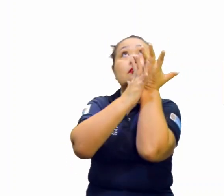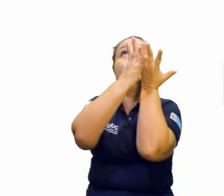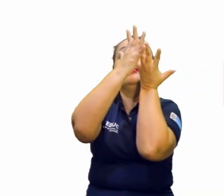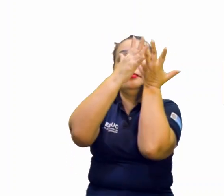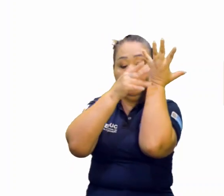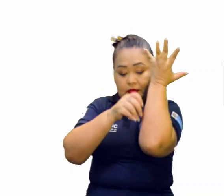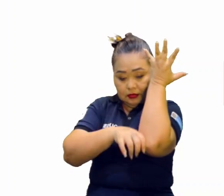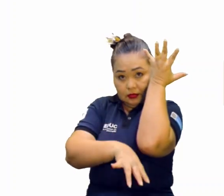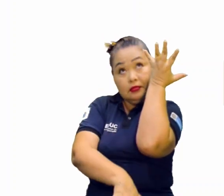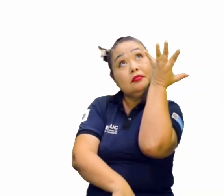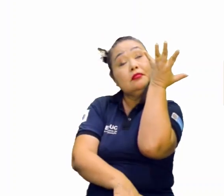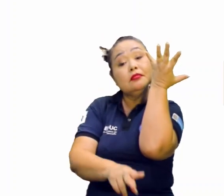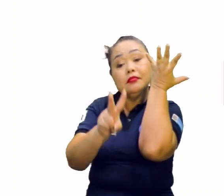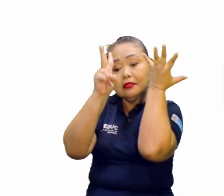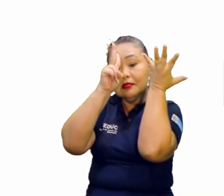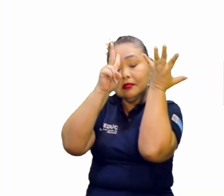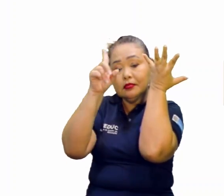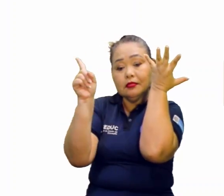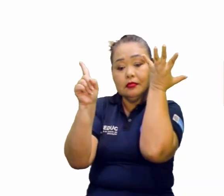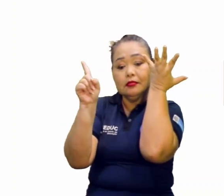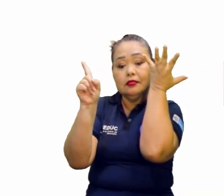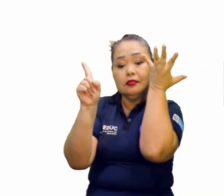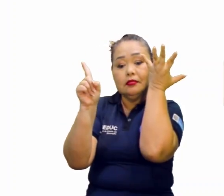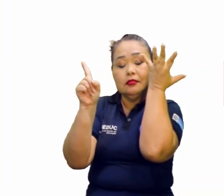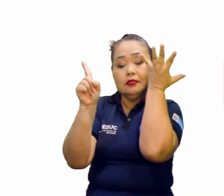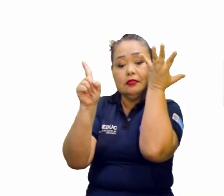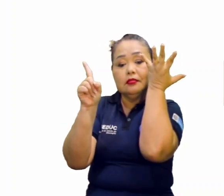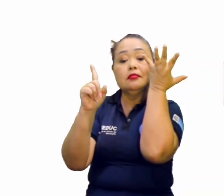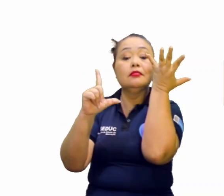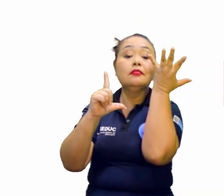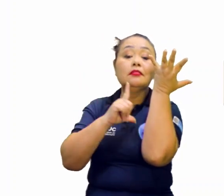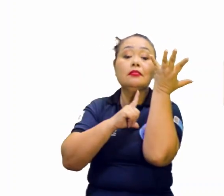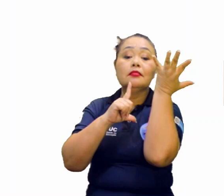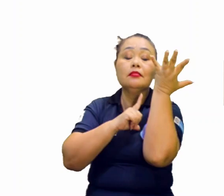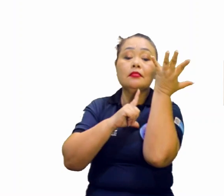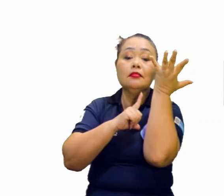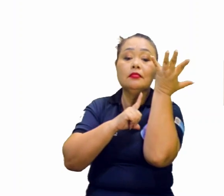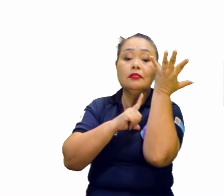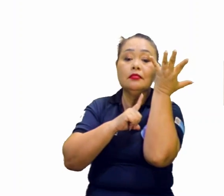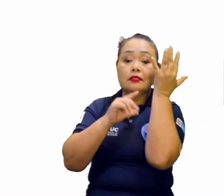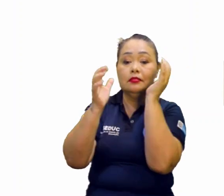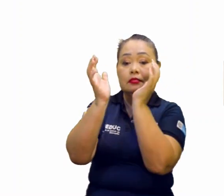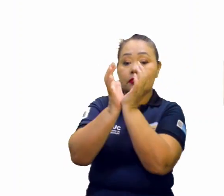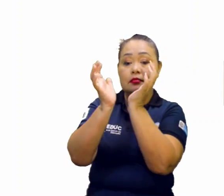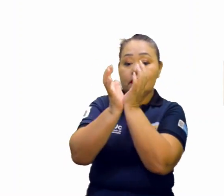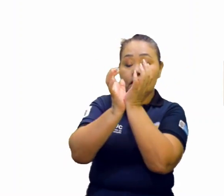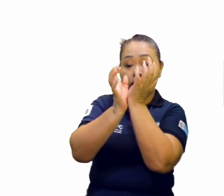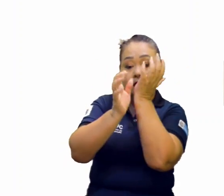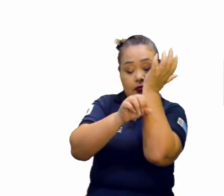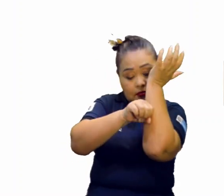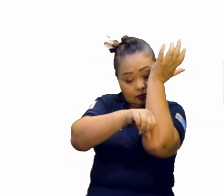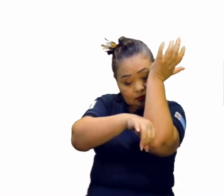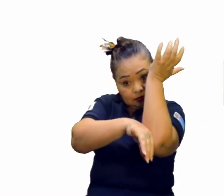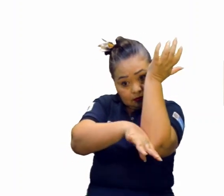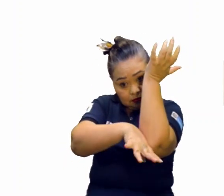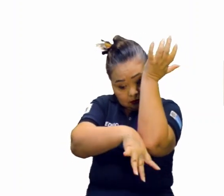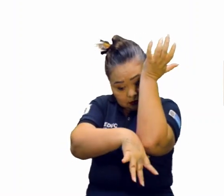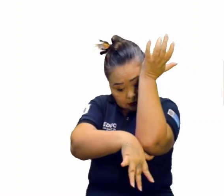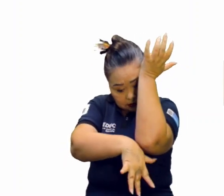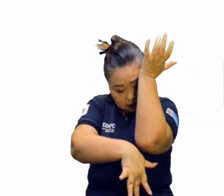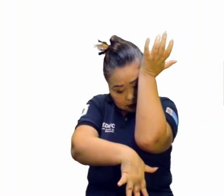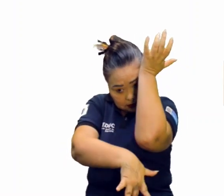disso, gente. Que existem espécies que têm esse crescimento,